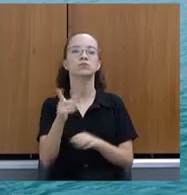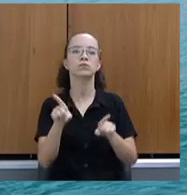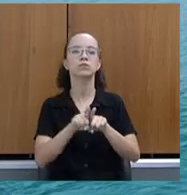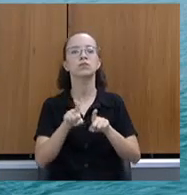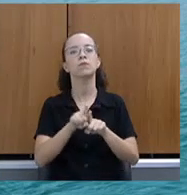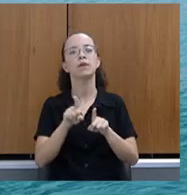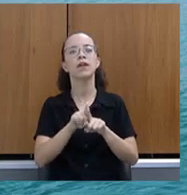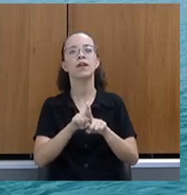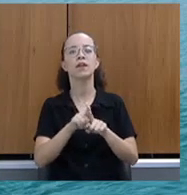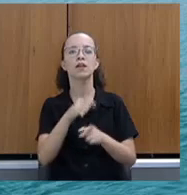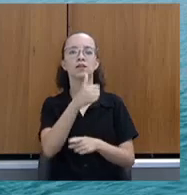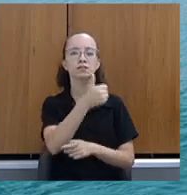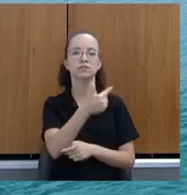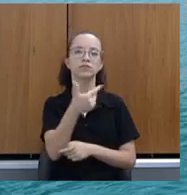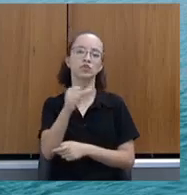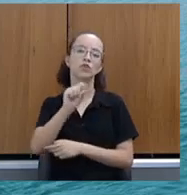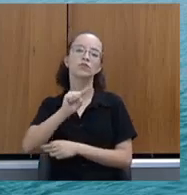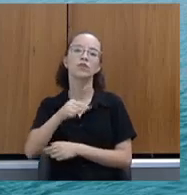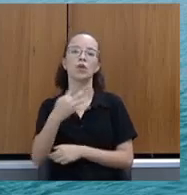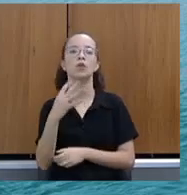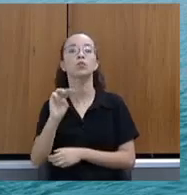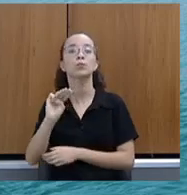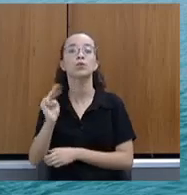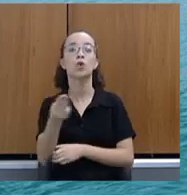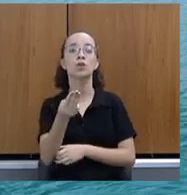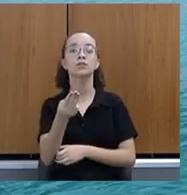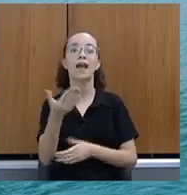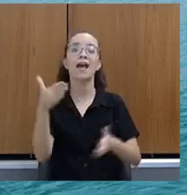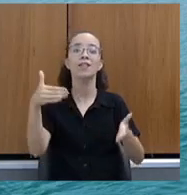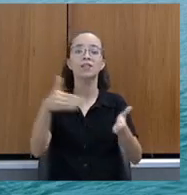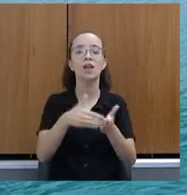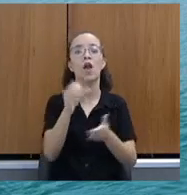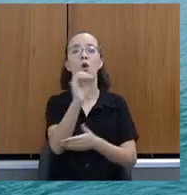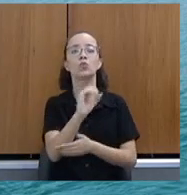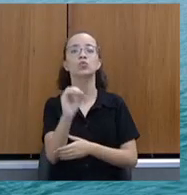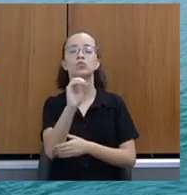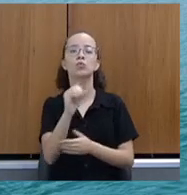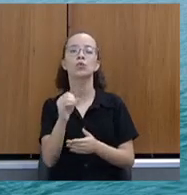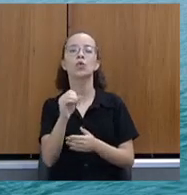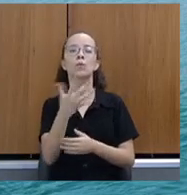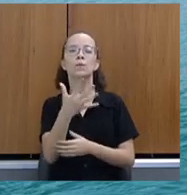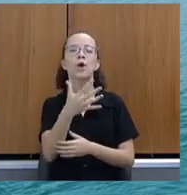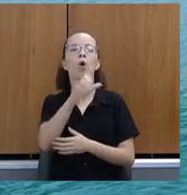empenhados 129,4 milhões até outubro 82